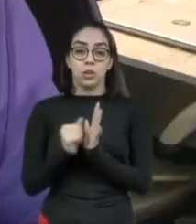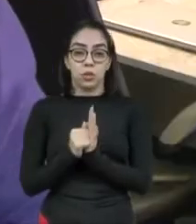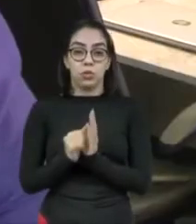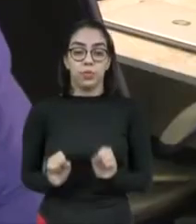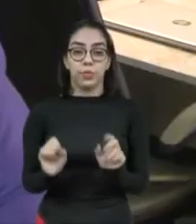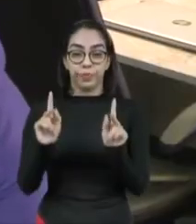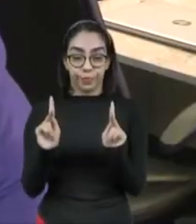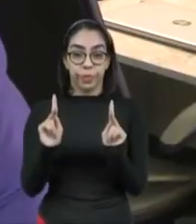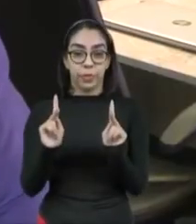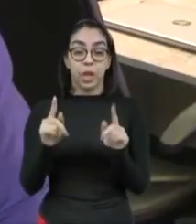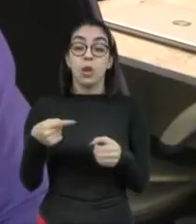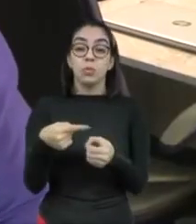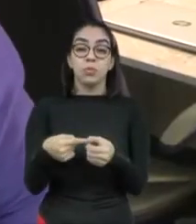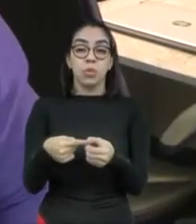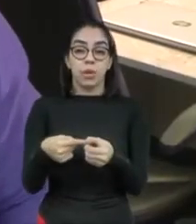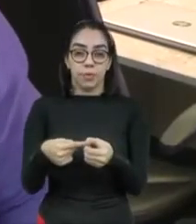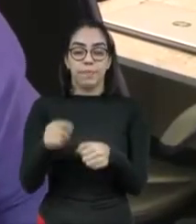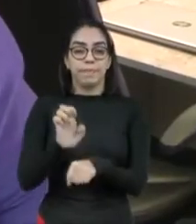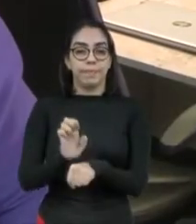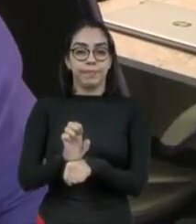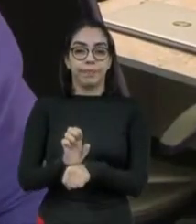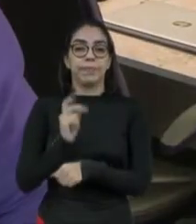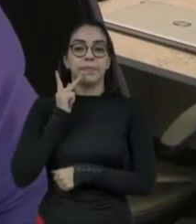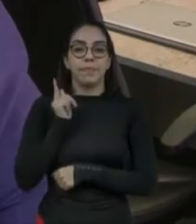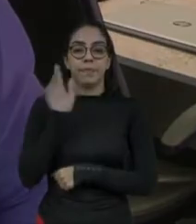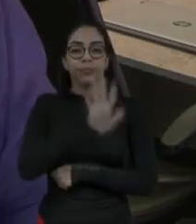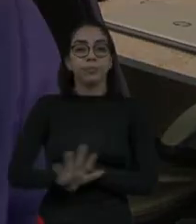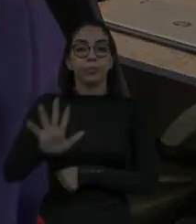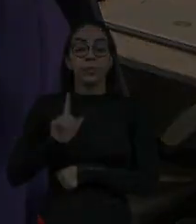todo o interior do estado, onde a Justiça do Trabalho tem a sede de vara.